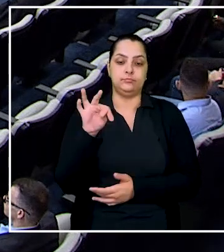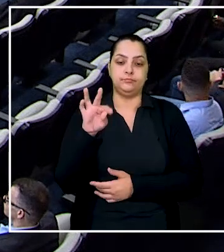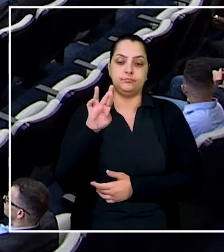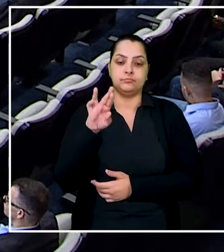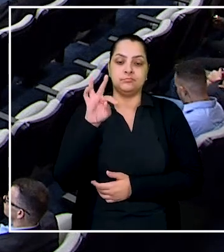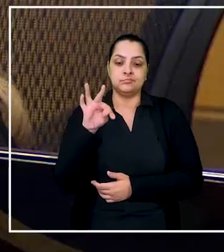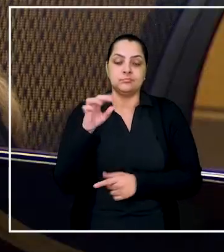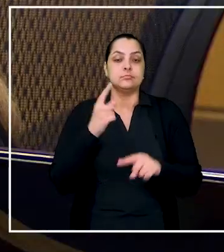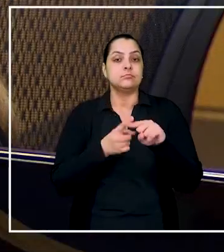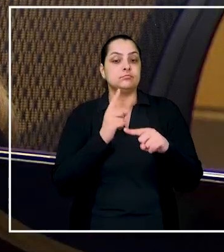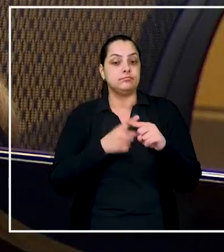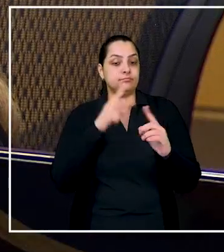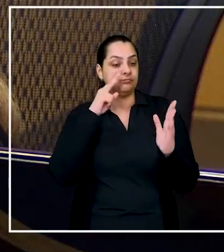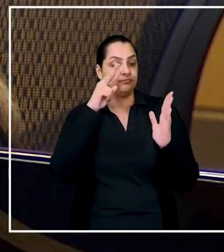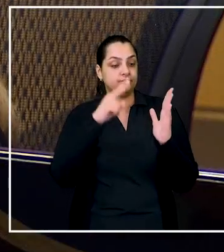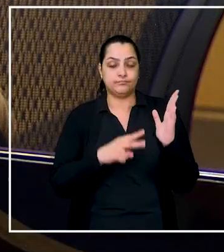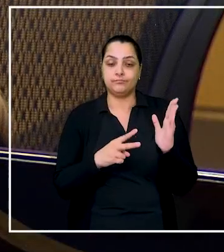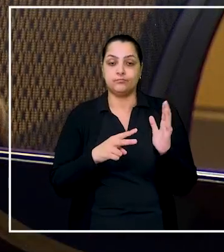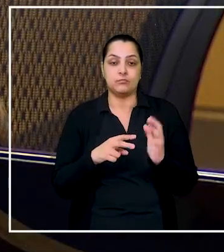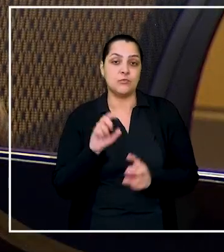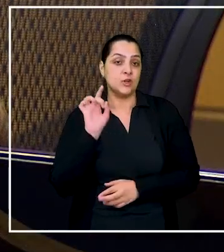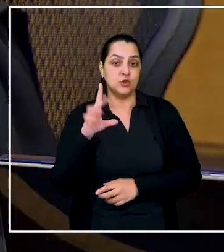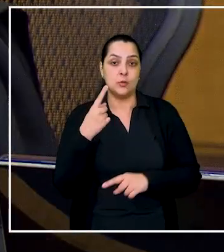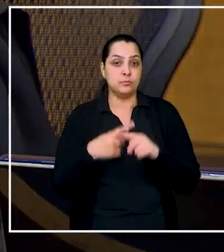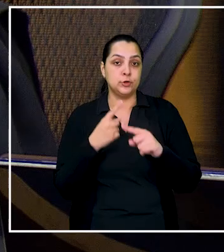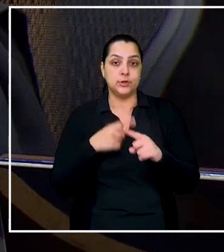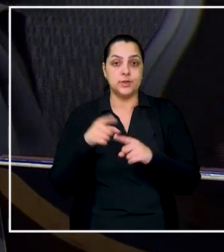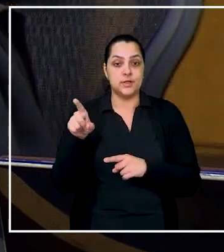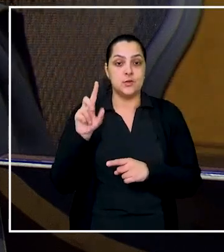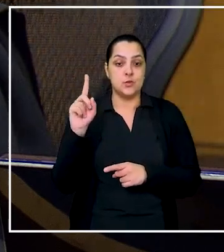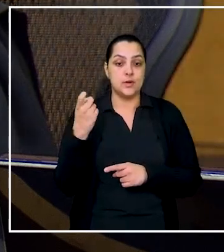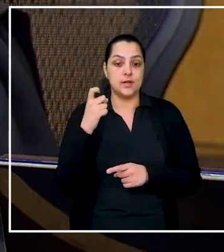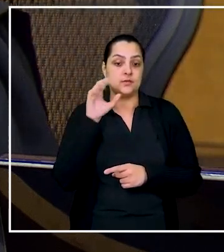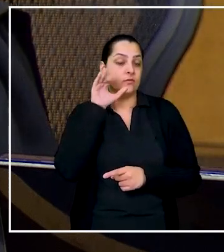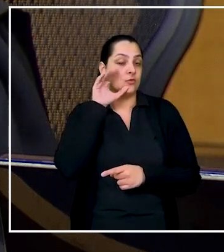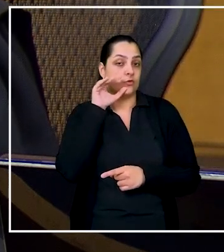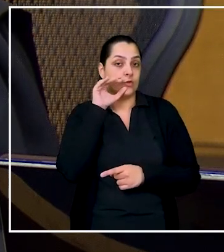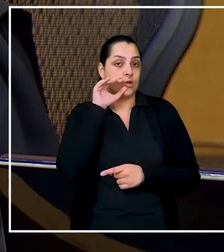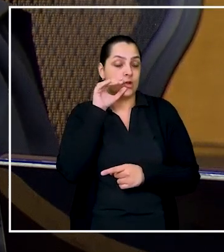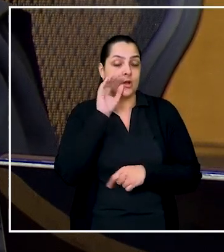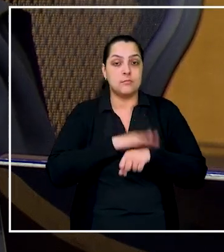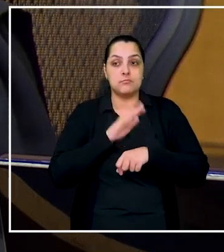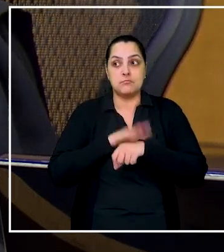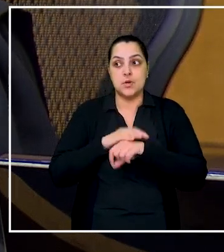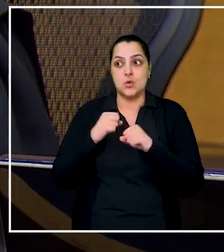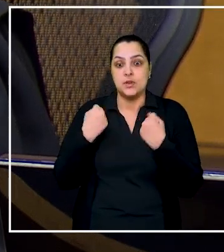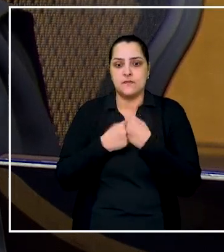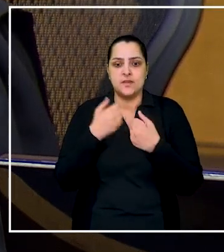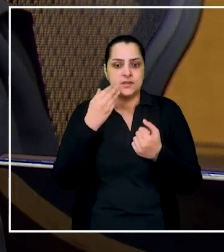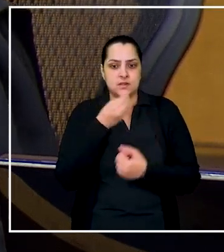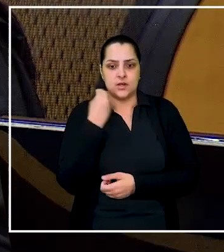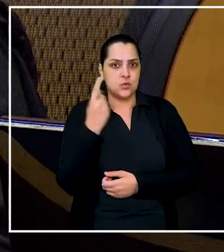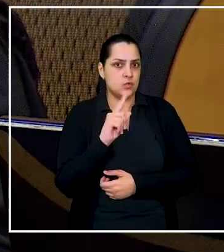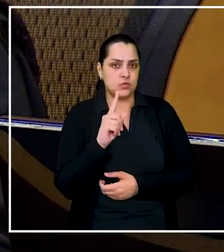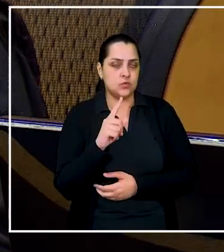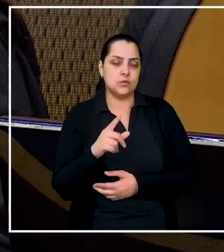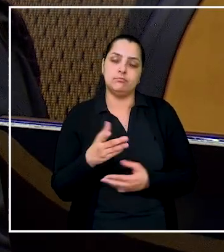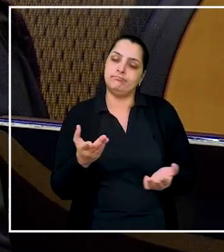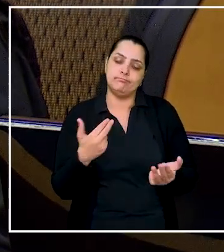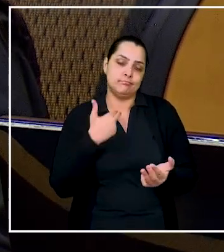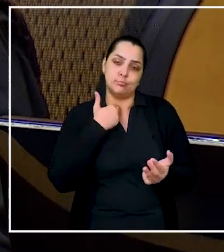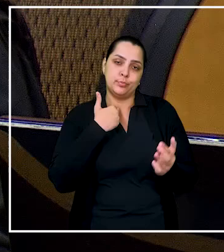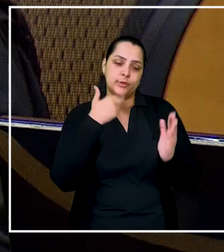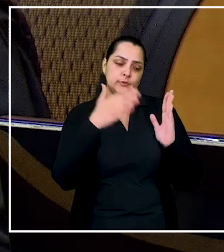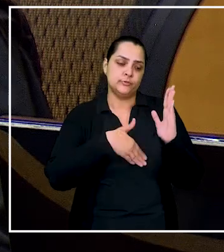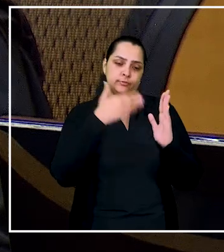entendimento do TRT, por considerar que o descontentamento do ex-vendedor com a atuação da própria defesa não